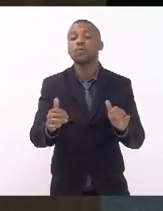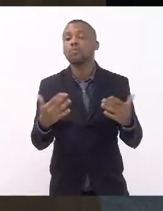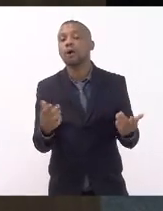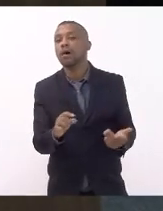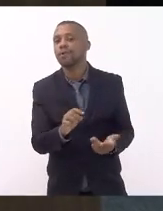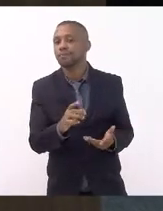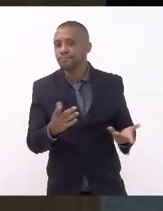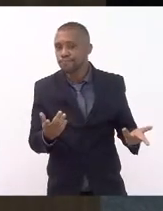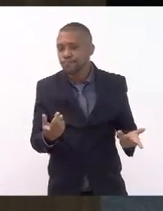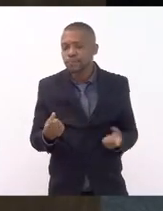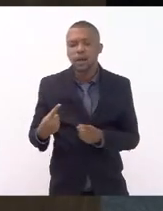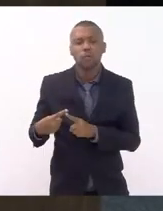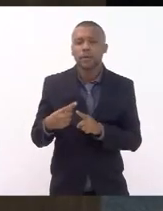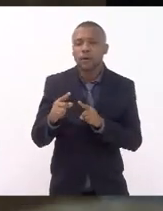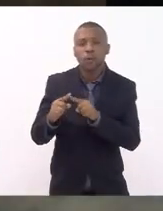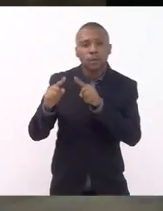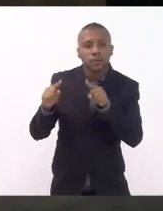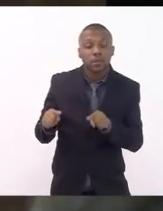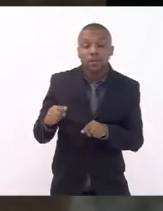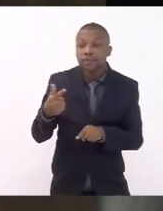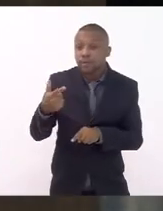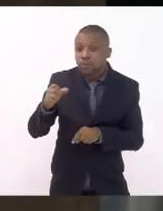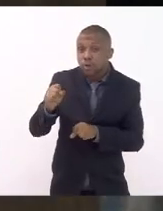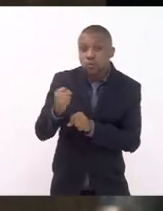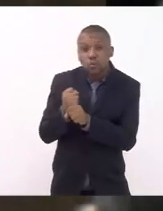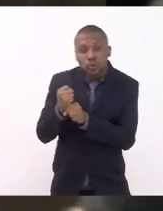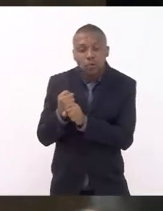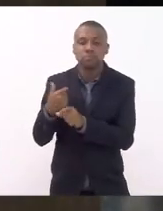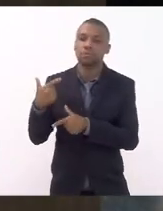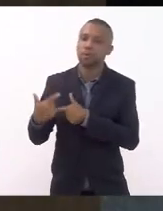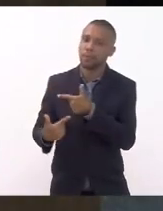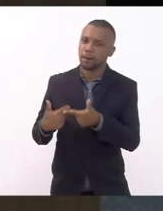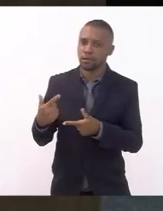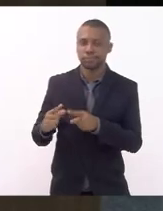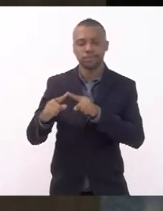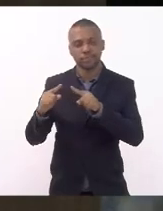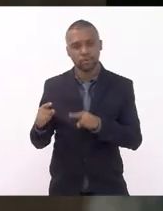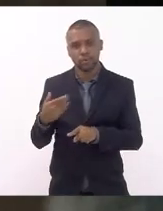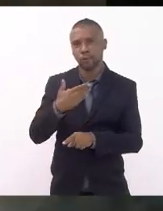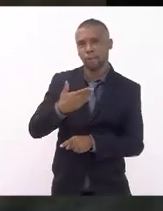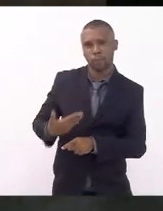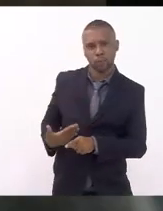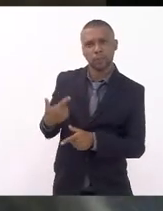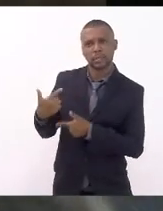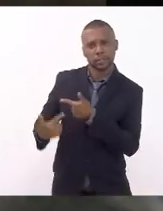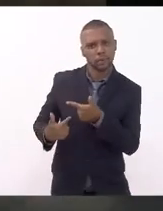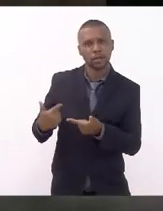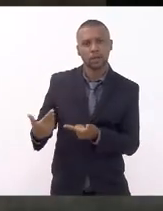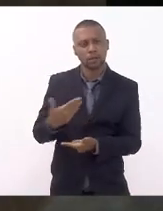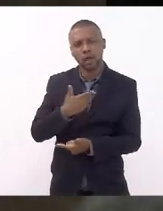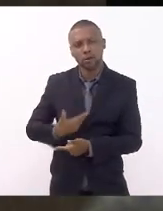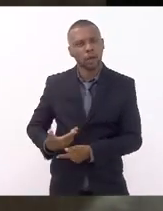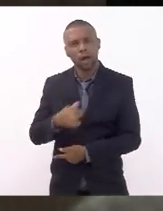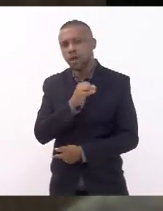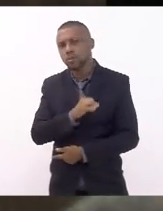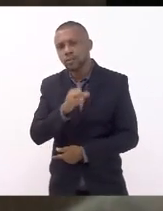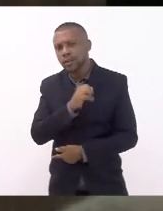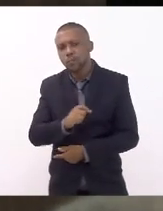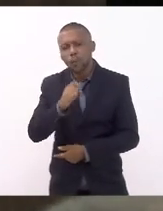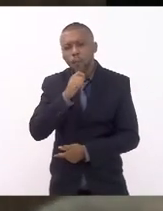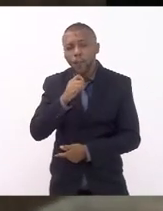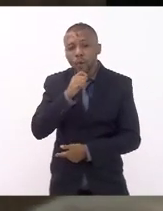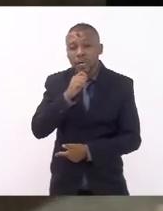Por que uma servidora com 28 anos de serviço público prestado ao Estado, sem